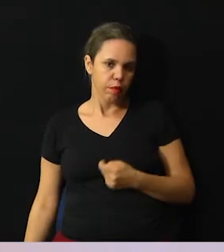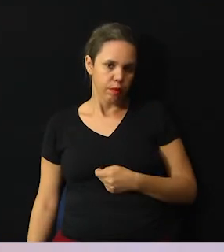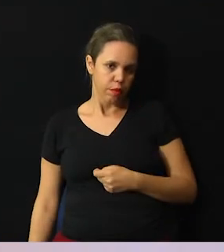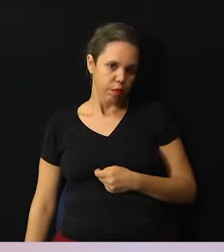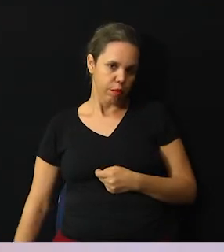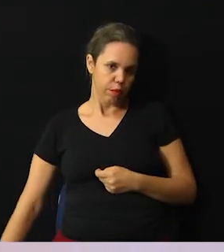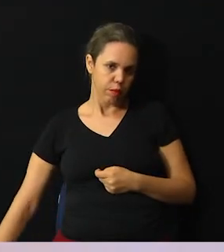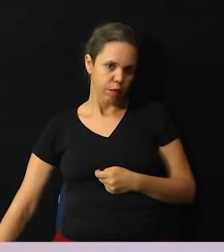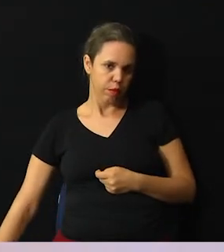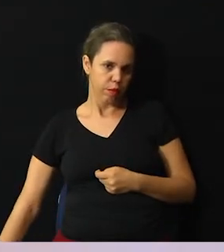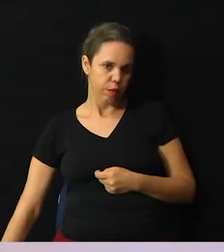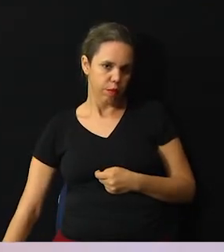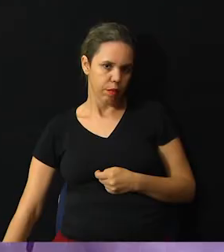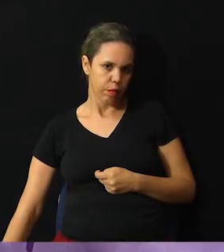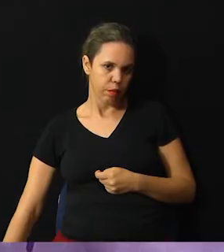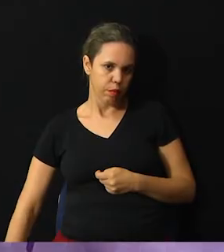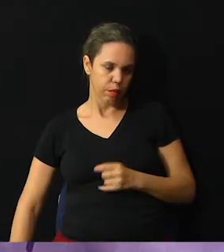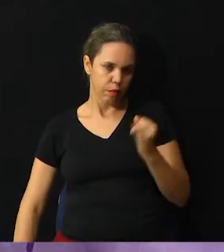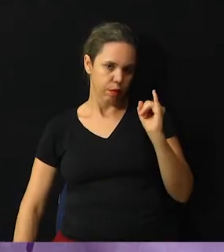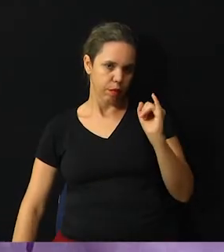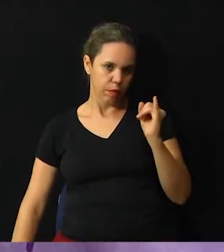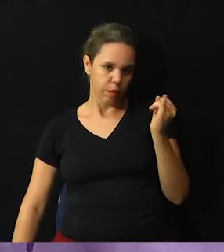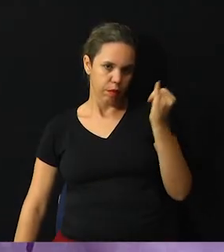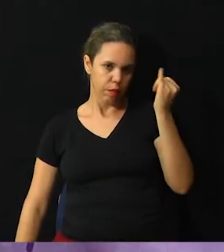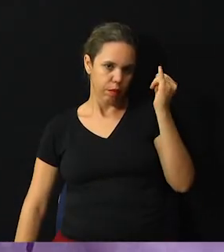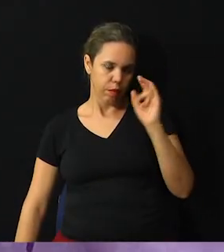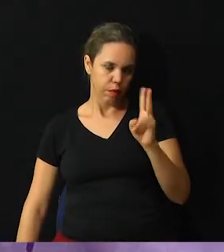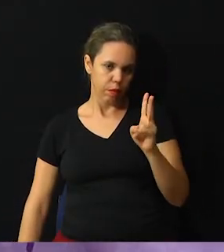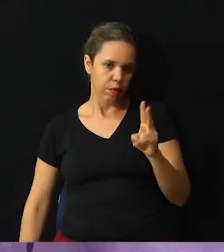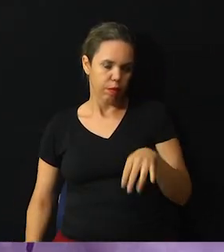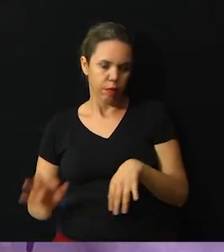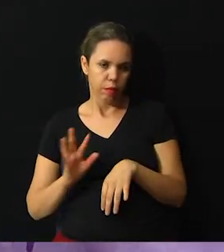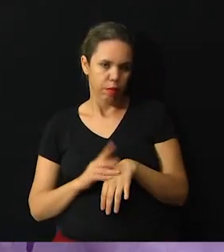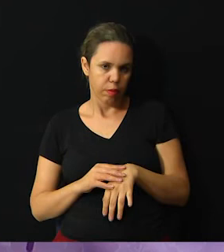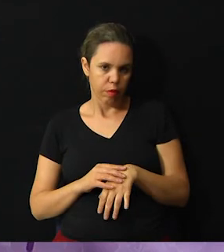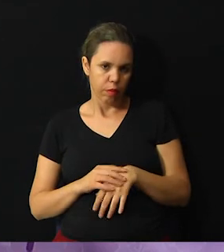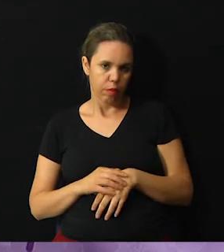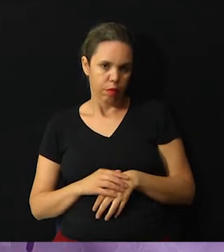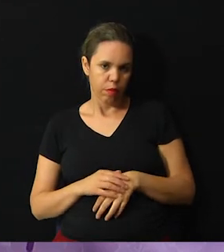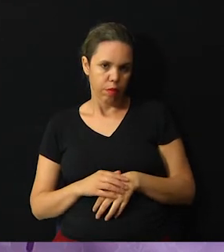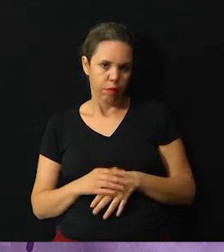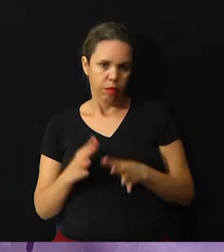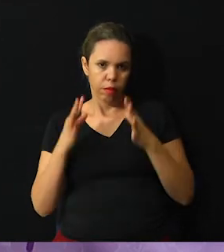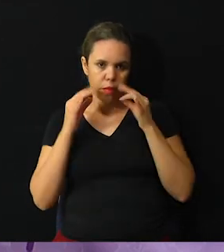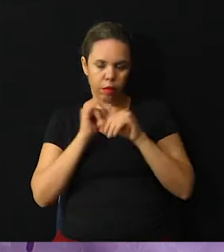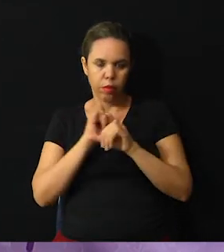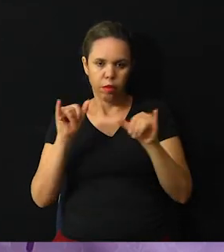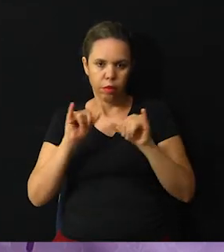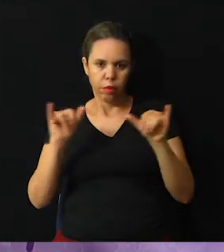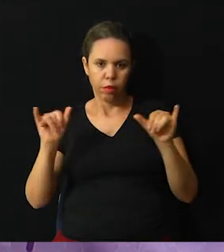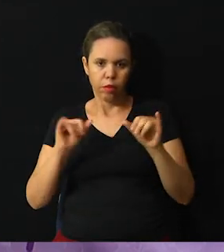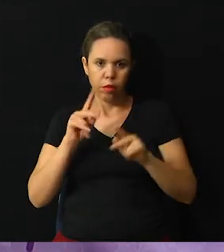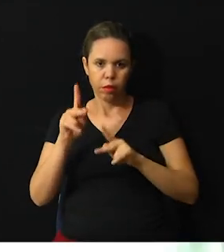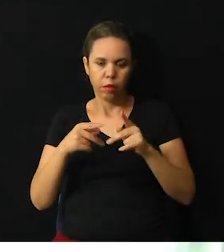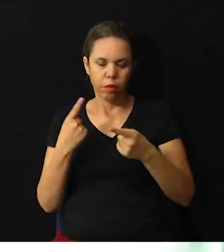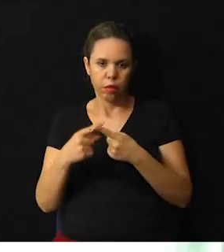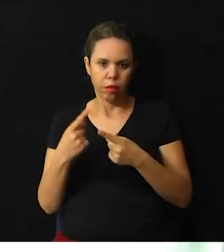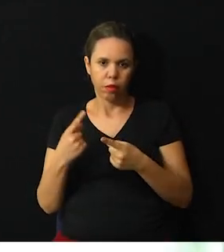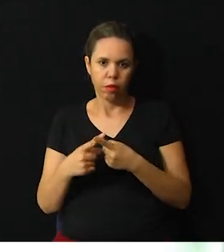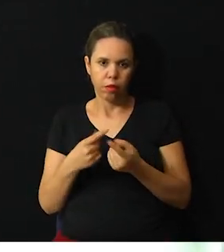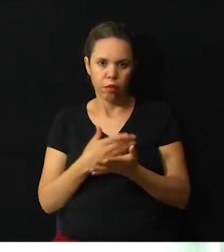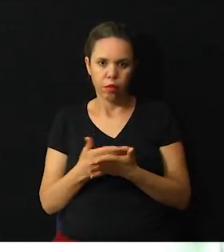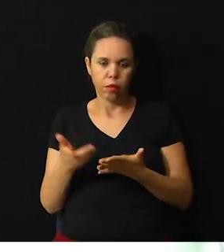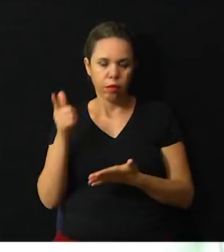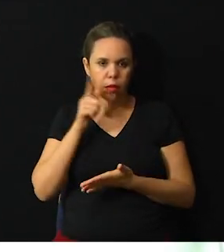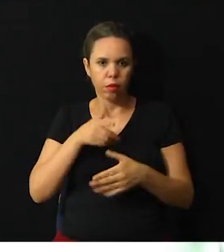dessa doença? É sempre importante quando a gente tem uma doença aí no holofote das campanhas, porque é